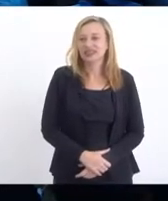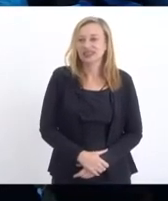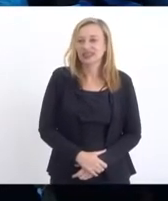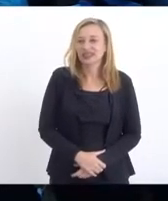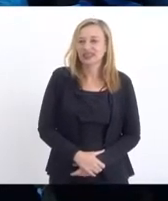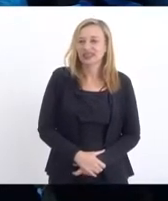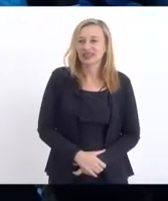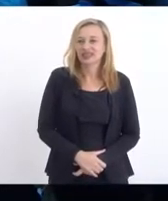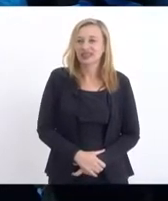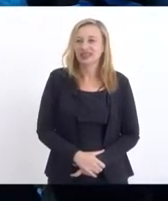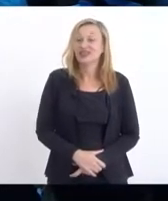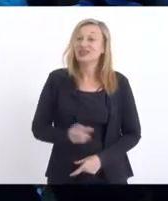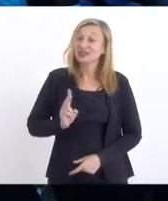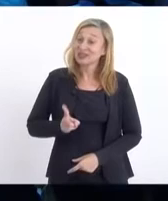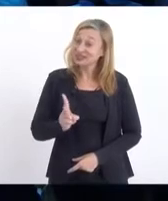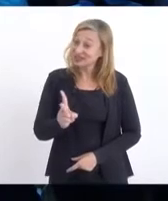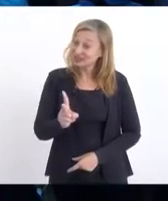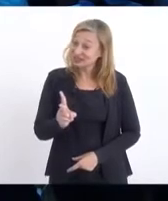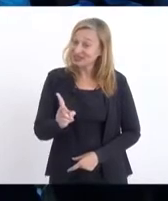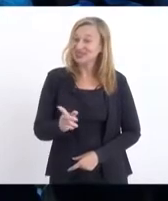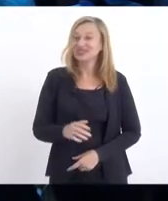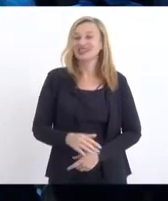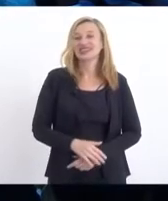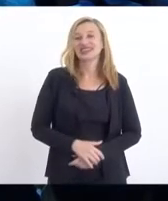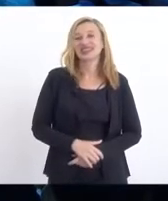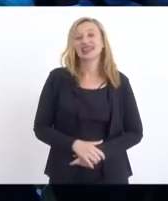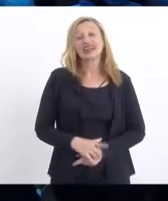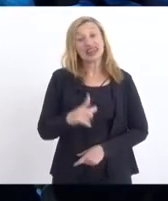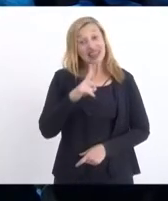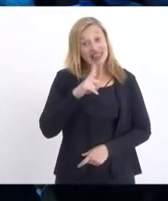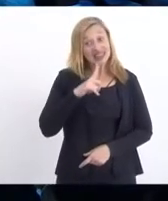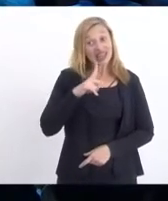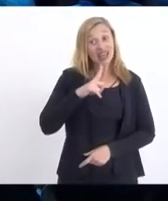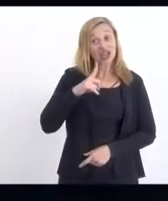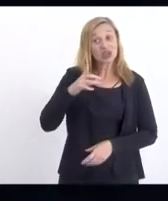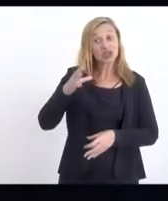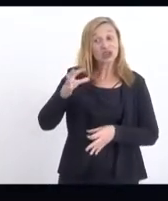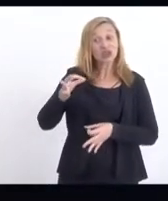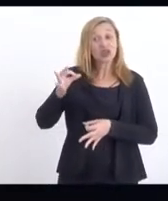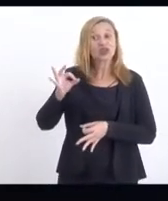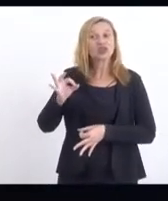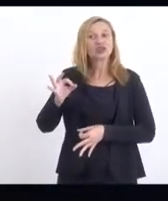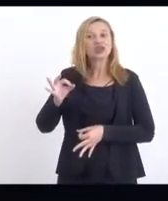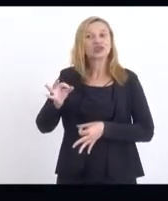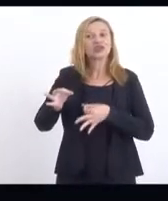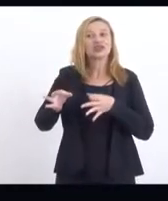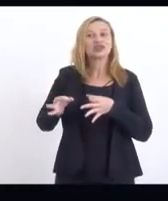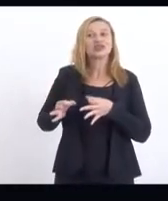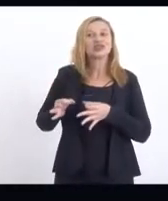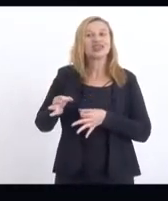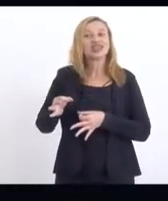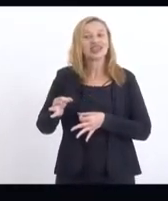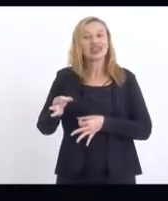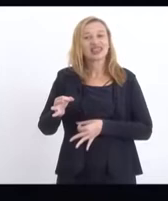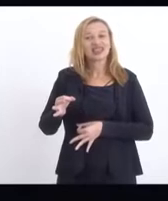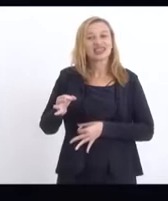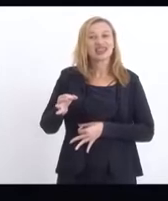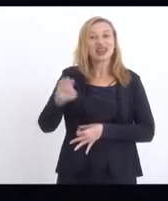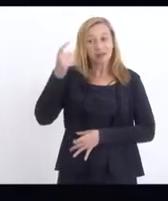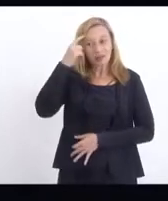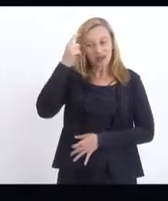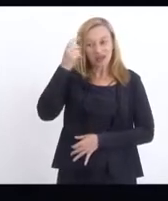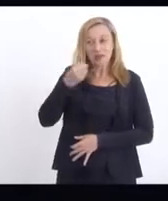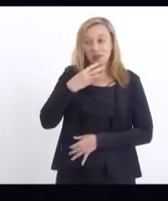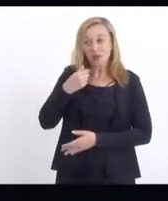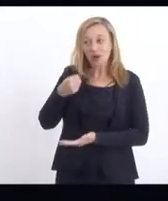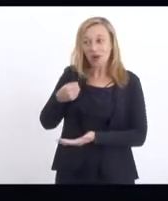Bem, continuando, quem tem juízo cumpre ordem e hierarquia, né? O presidente mandou falar daqui,